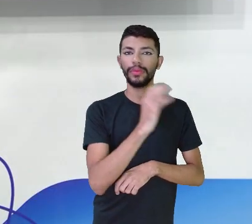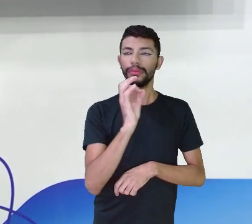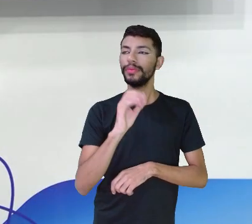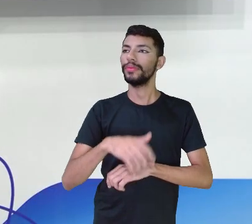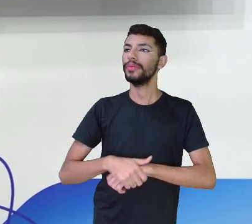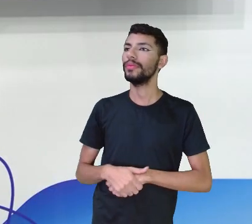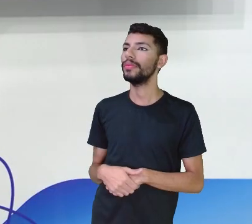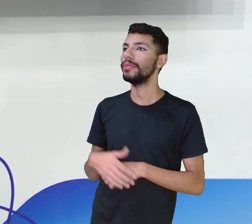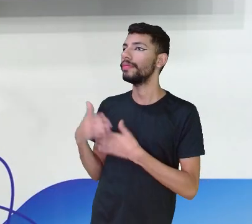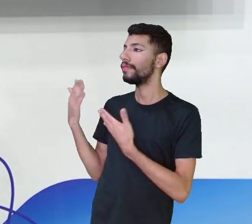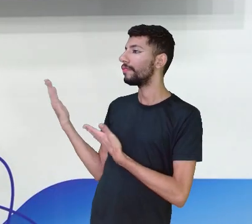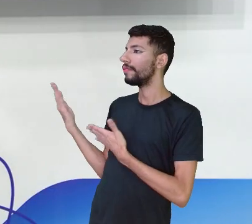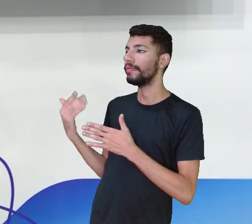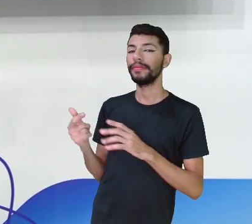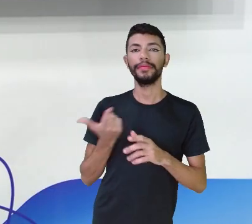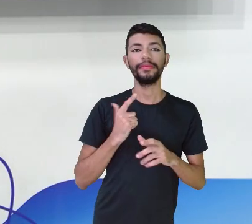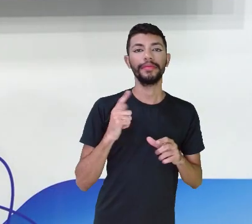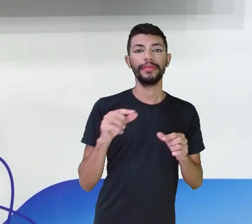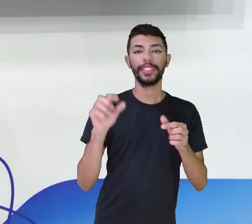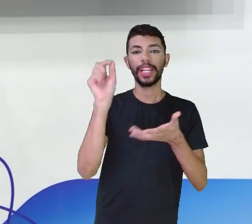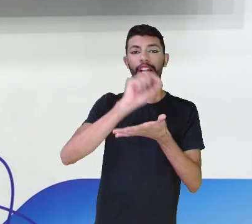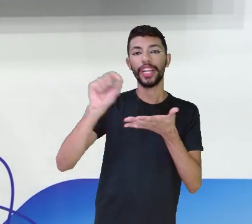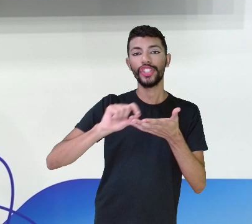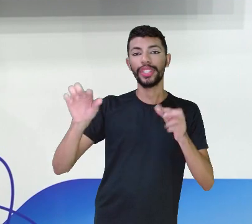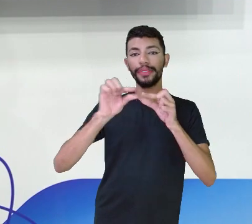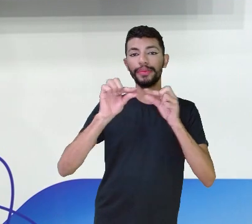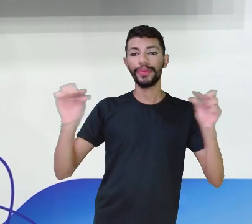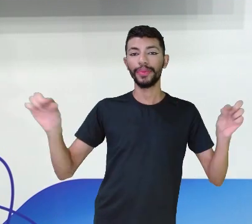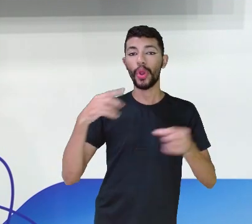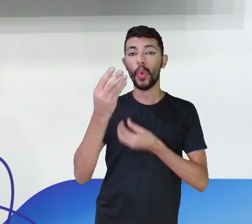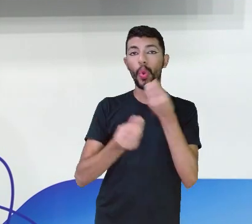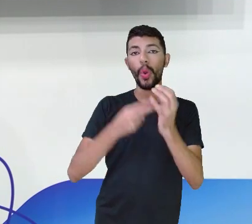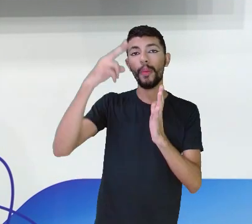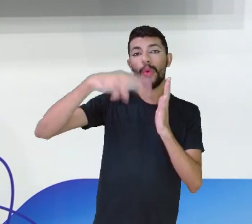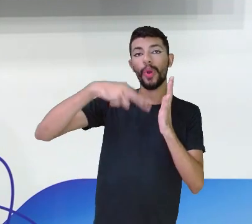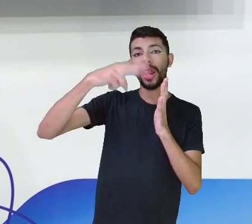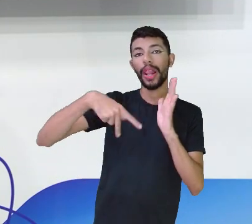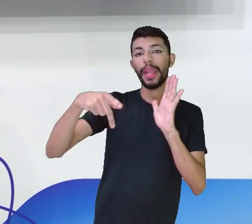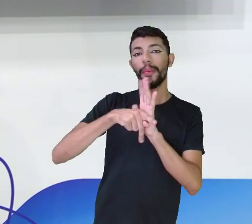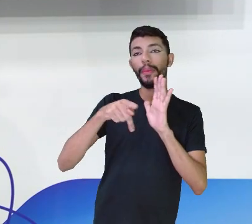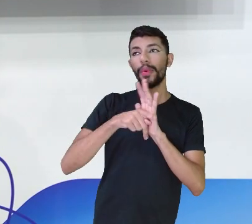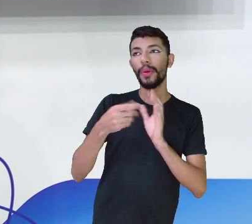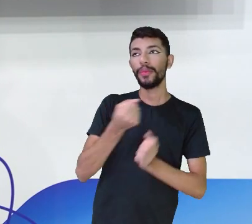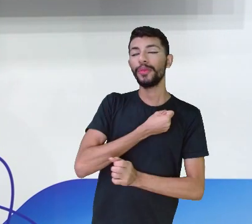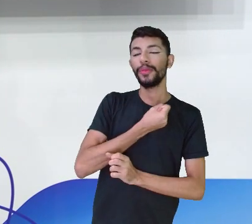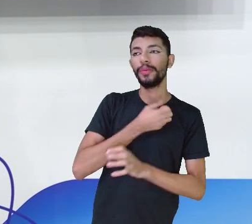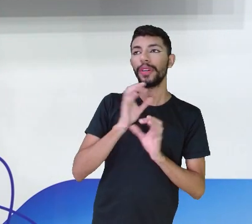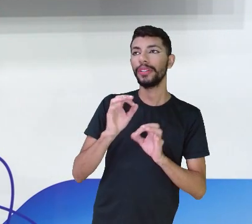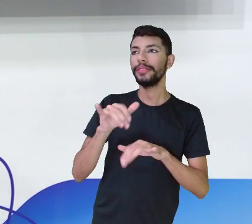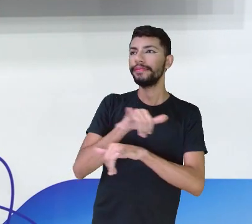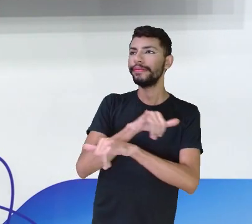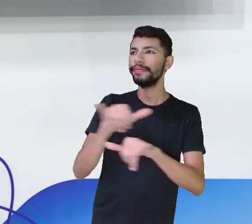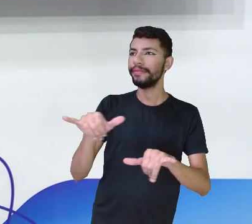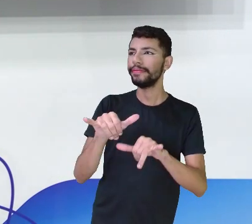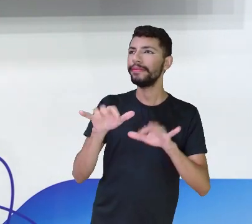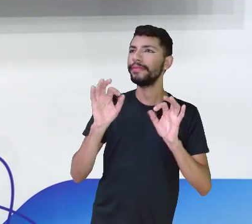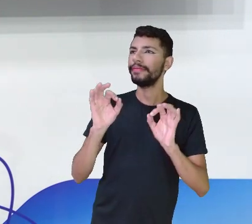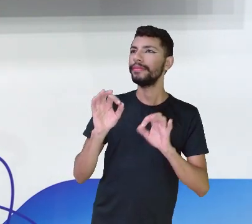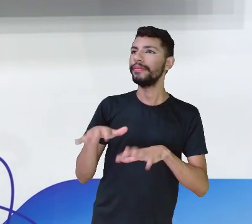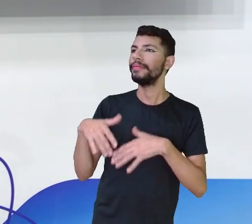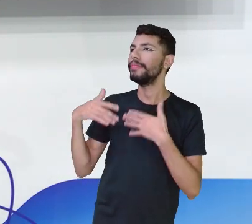544.291. E aqui está como é que eu leio esse número. Beleza? Tranquilinho até aí?